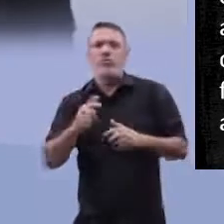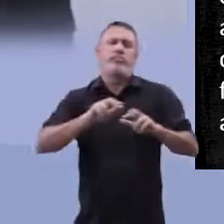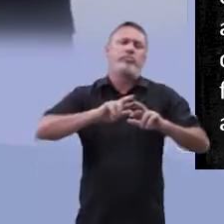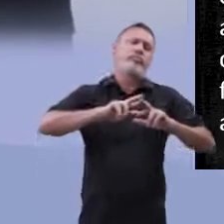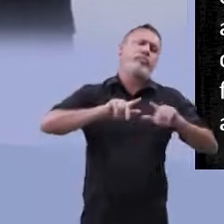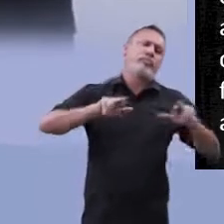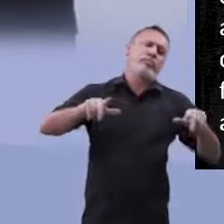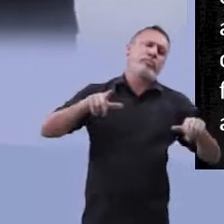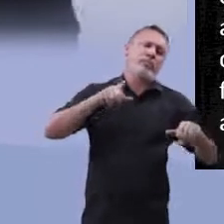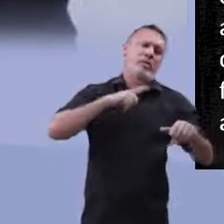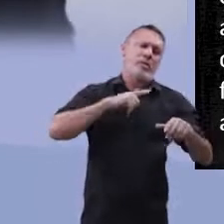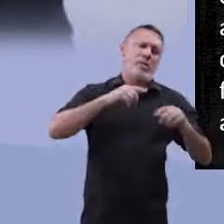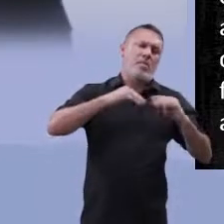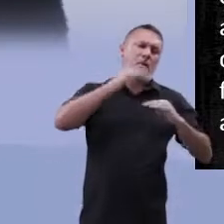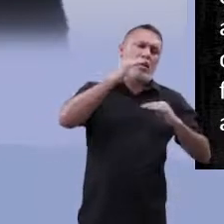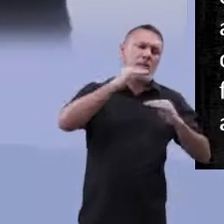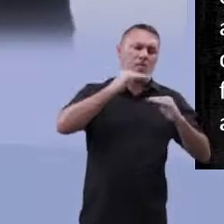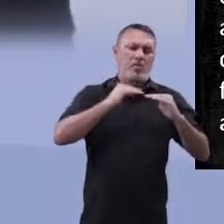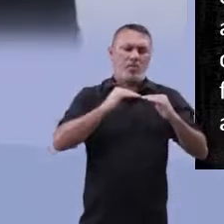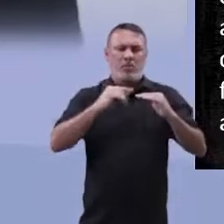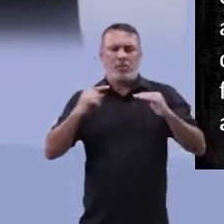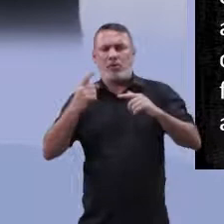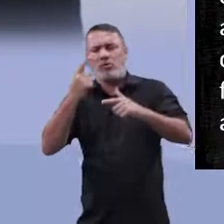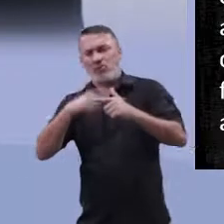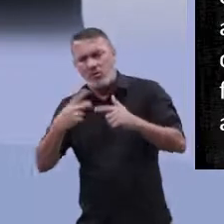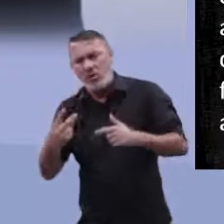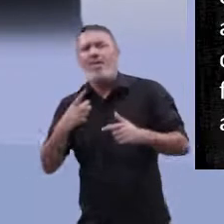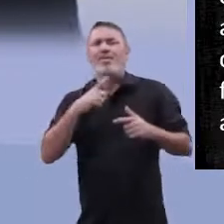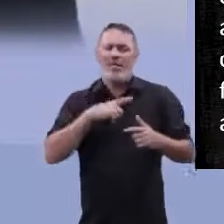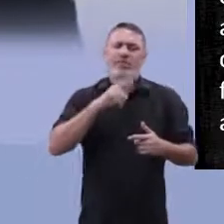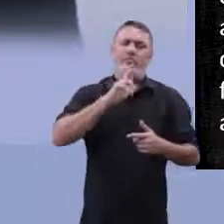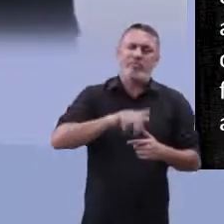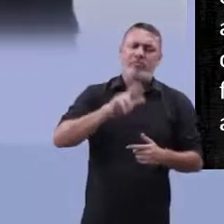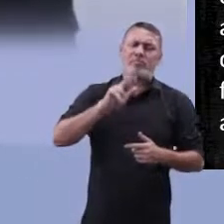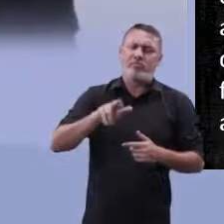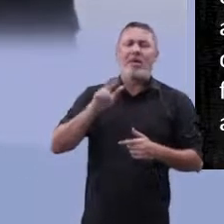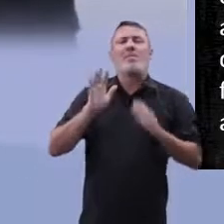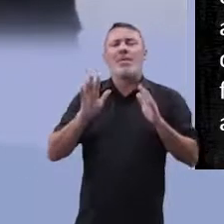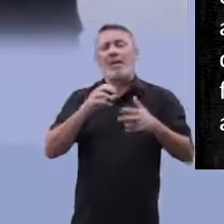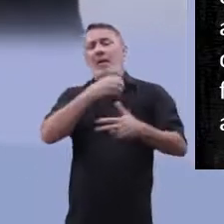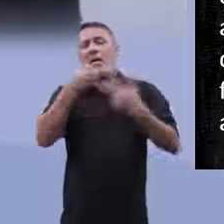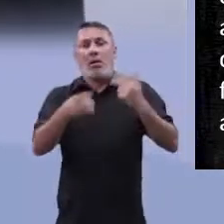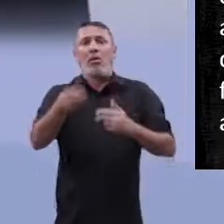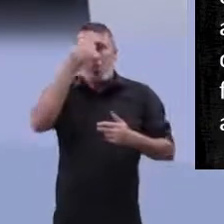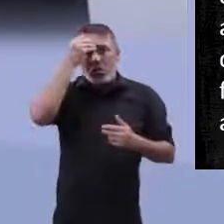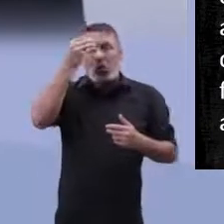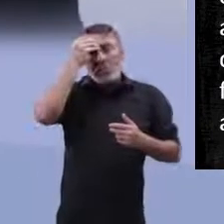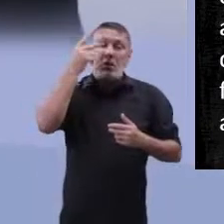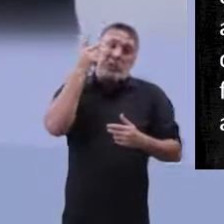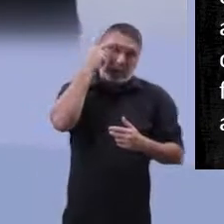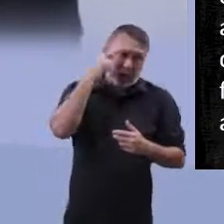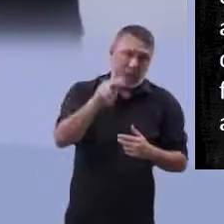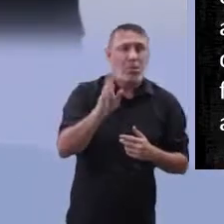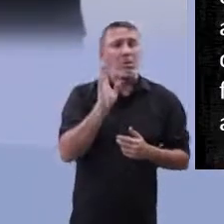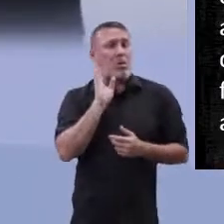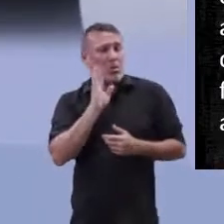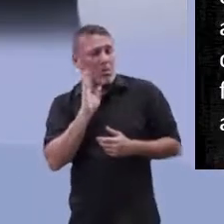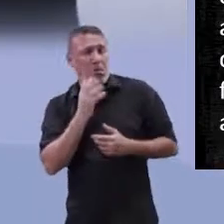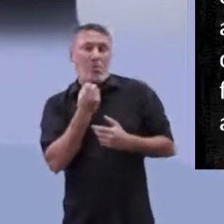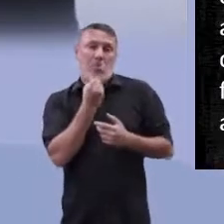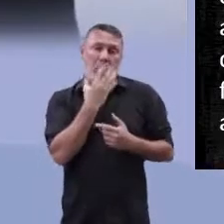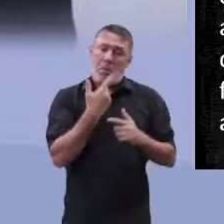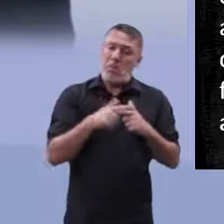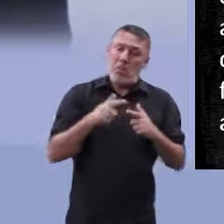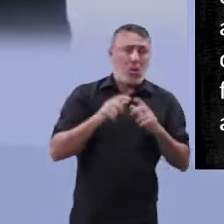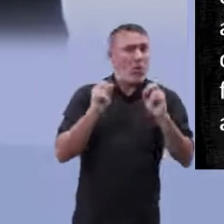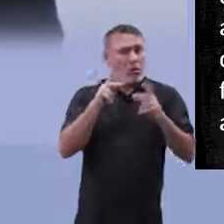Tem outras fórmulas. Fórmula da área do losango, diagonal maior vezes diagonal menor dividido por 2. Tem outras fórmulas. Mas você vai ficar decorando esse monte de fórmula? Pode